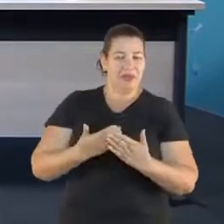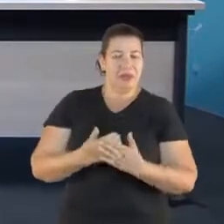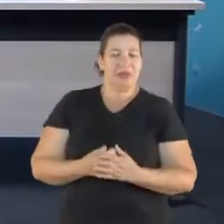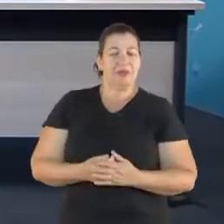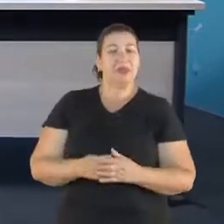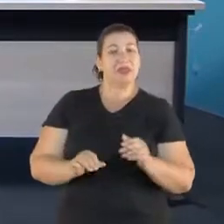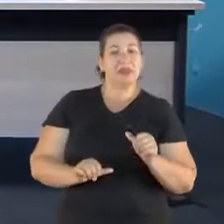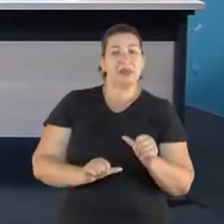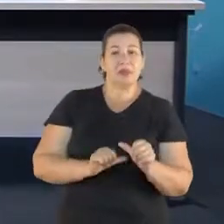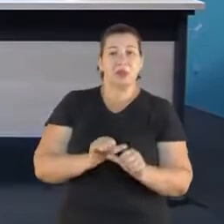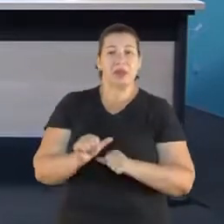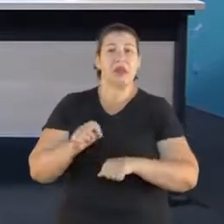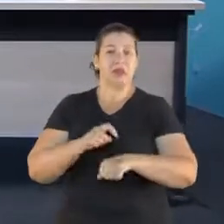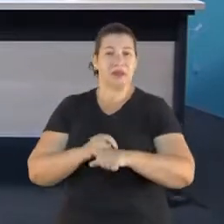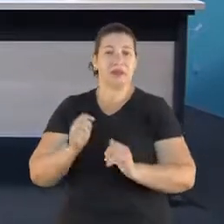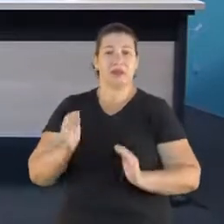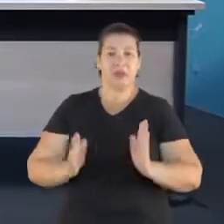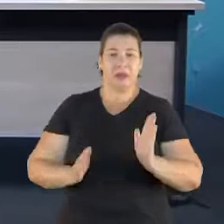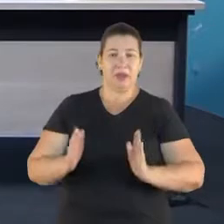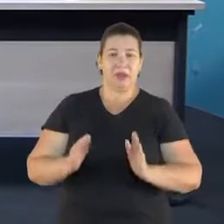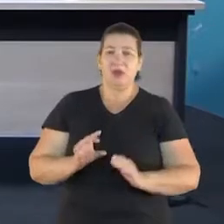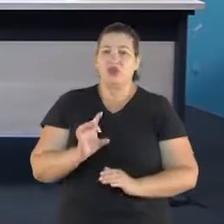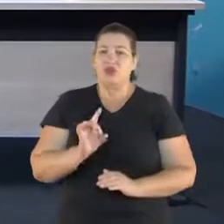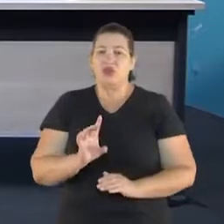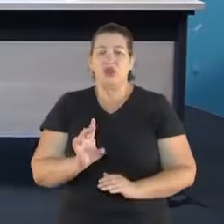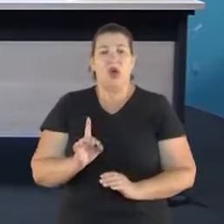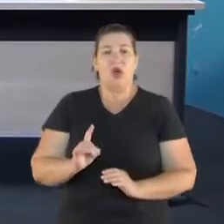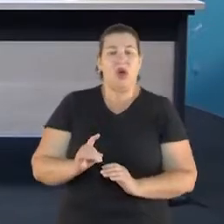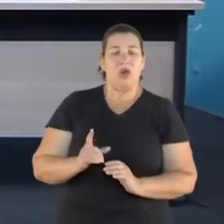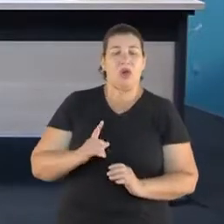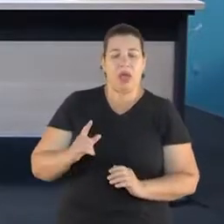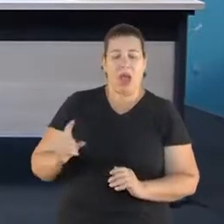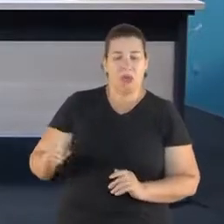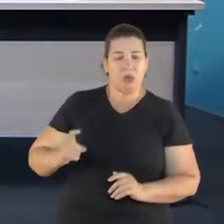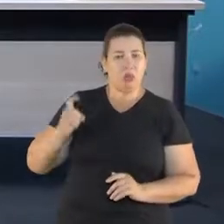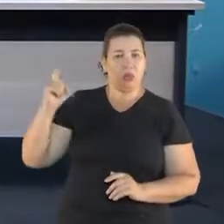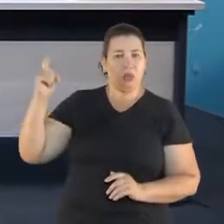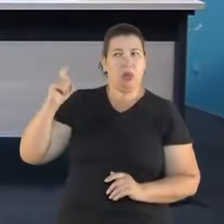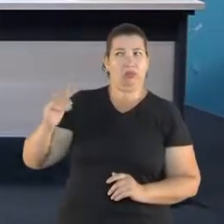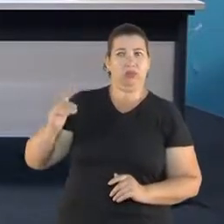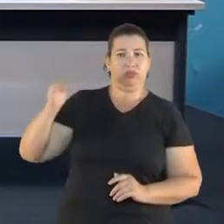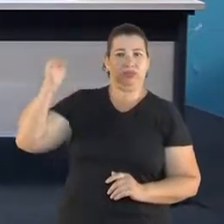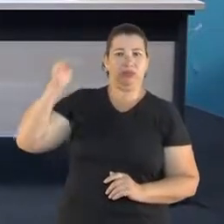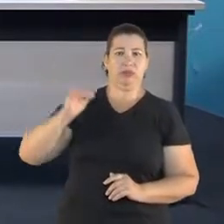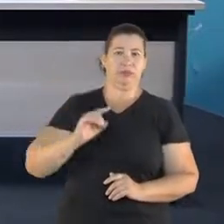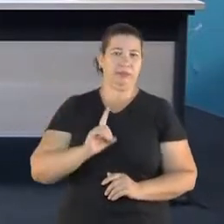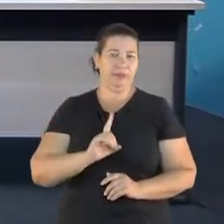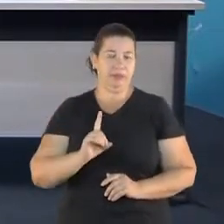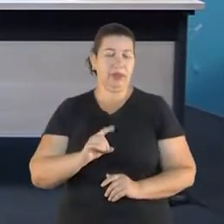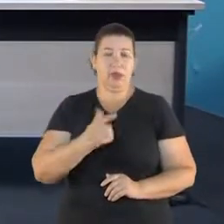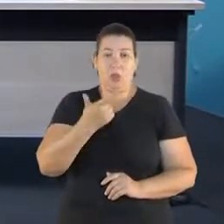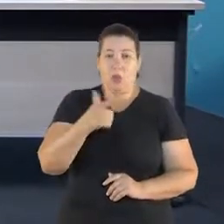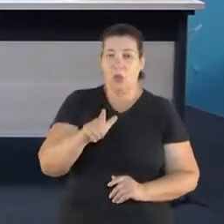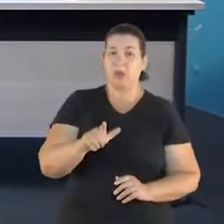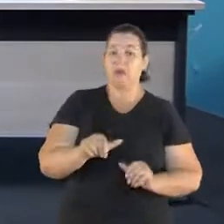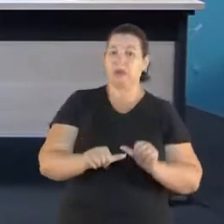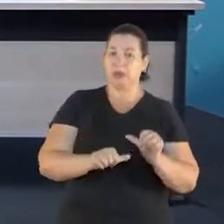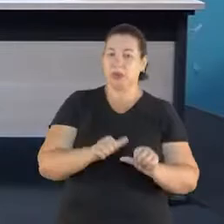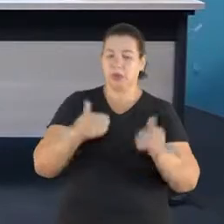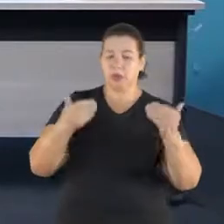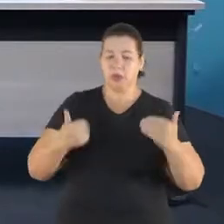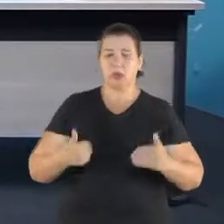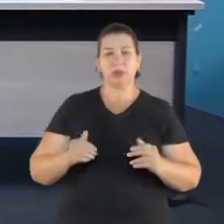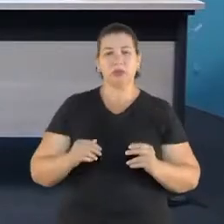da puberdade, elas não estão relacionadas apenas ao aumento da nossa altura. Outras mudanças anatômicas elas são